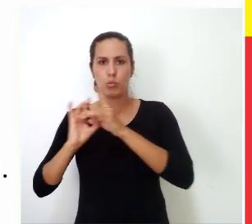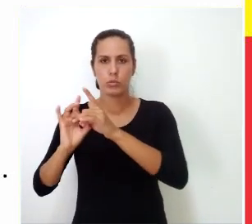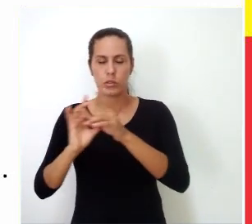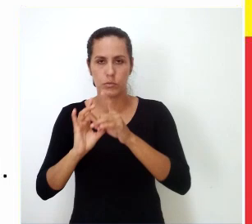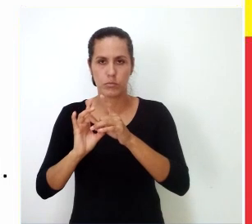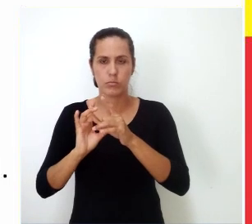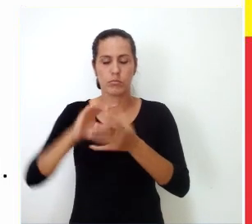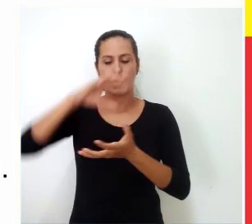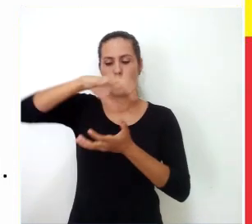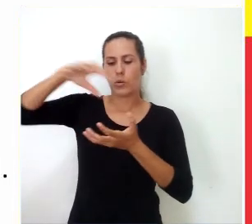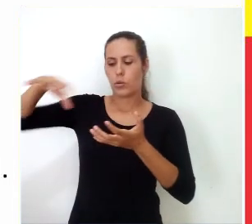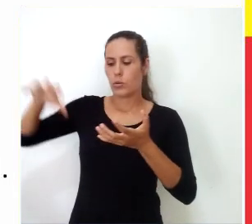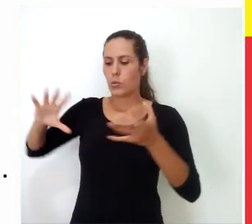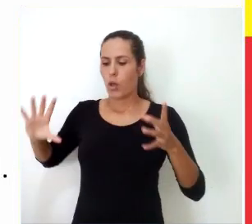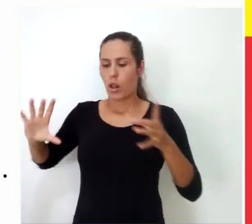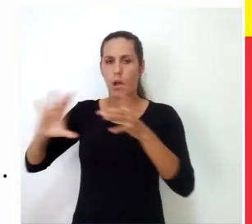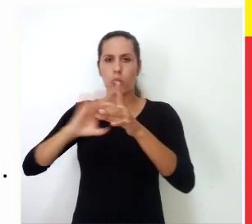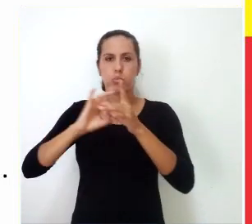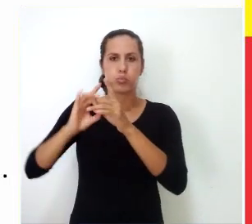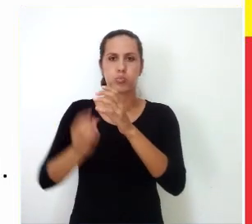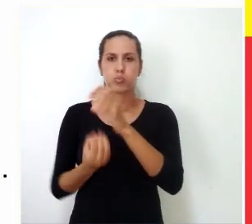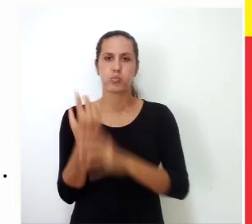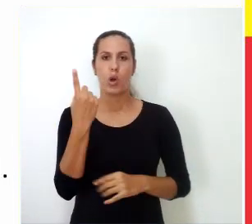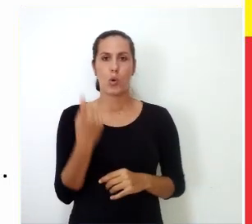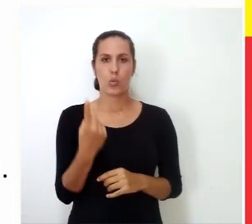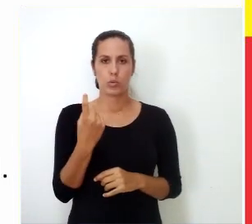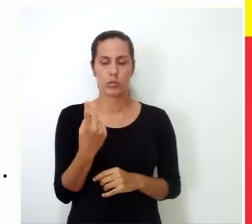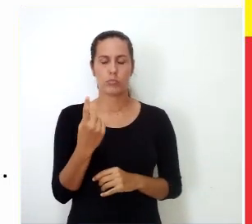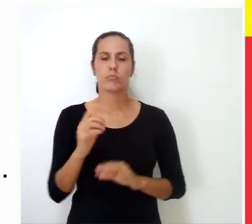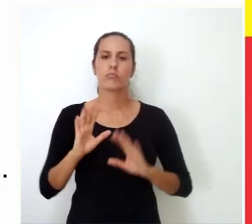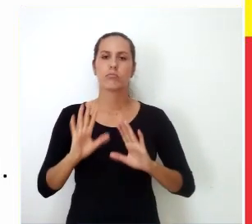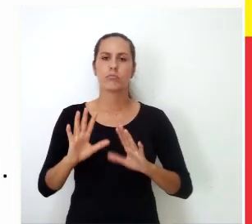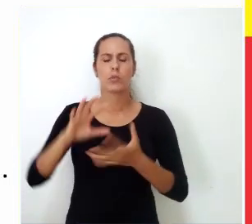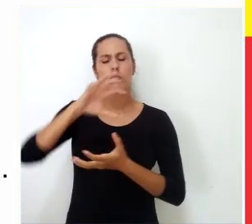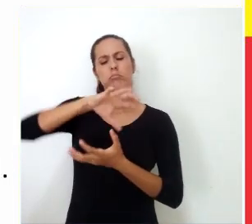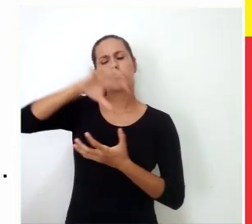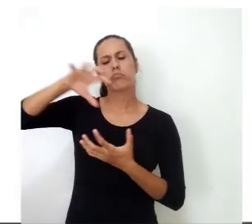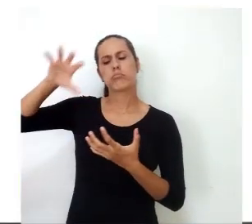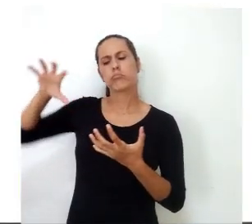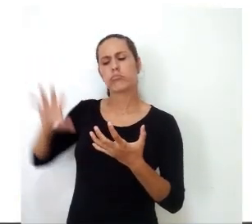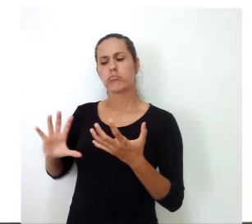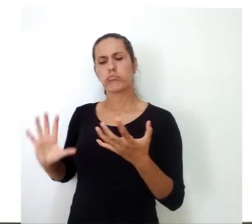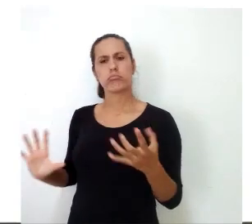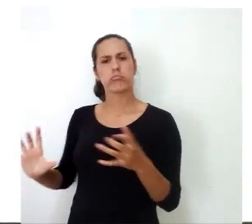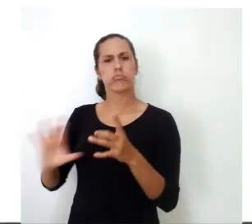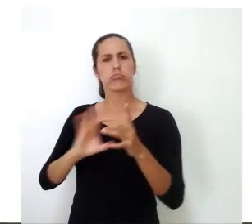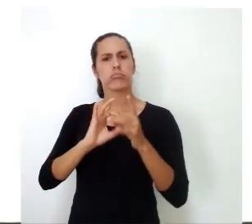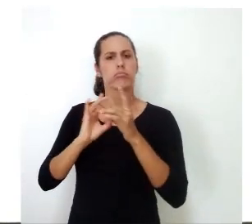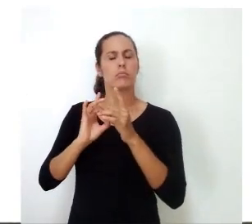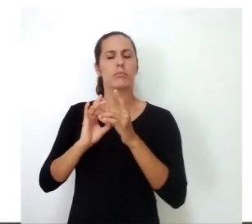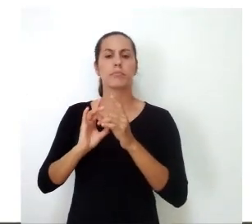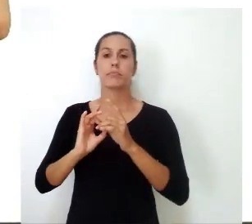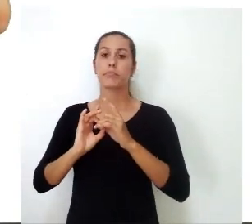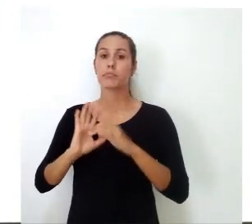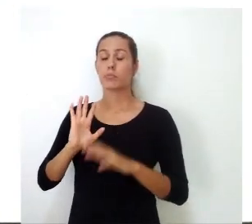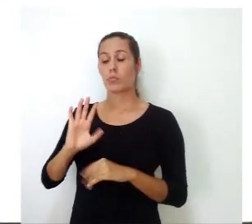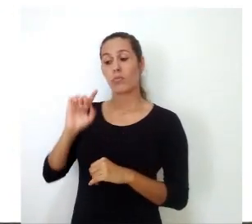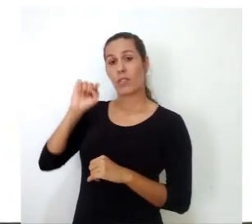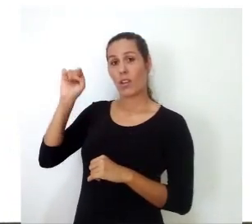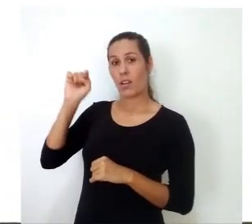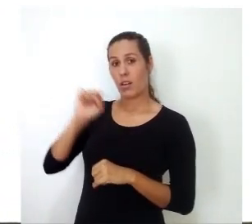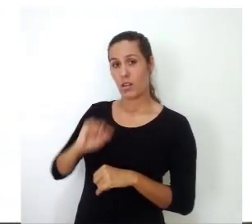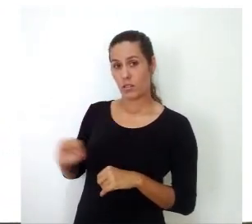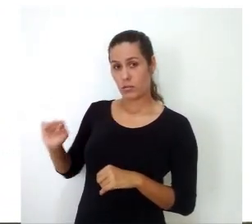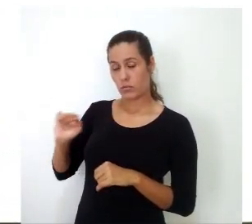uma única massa continental. Então os continentes eram todos unidos. E aí, esses